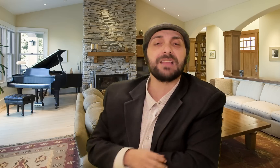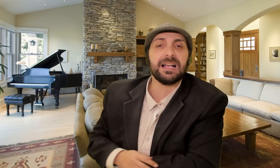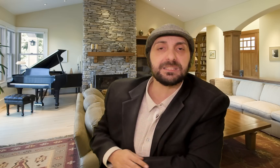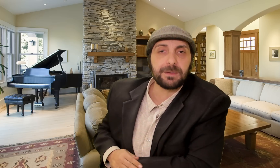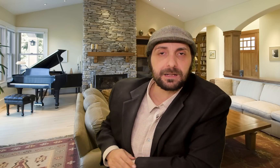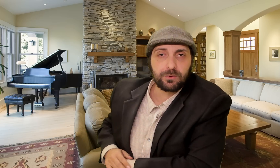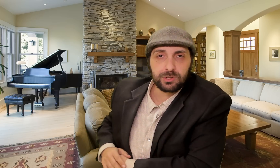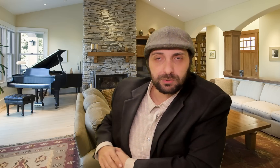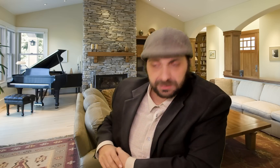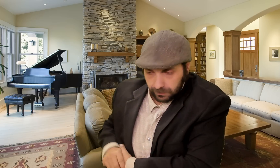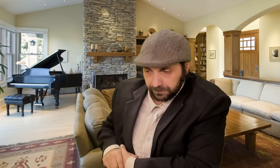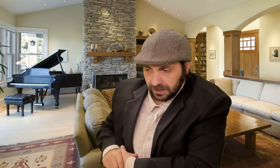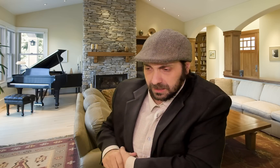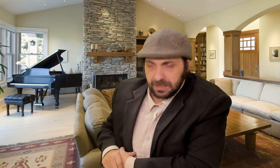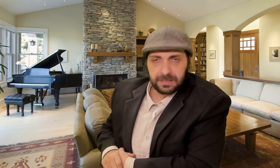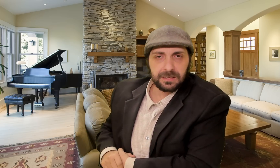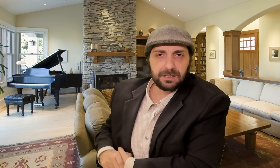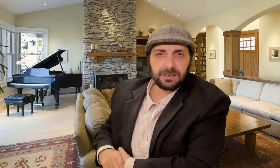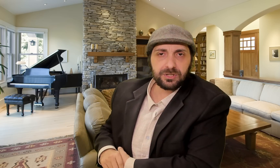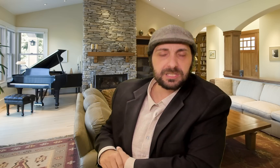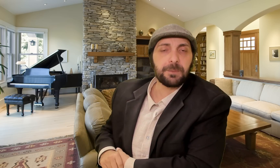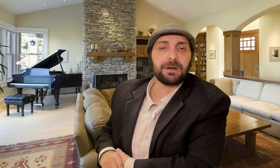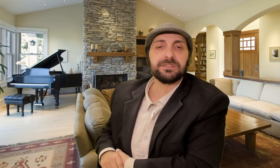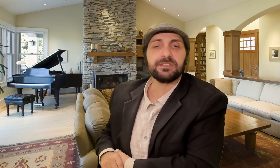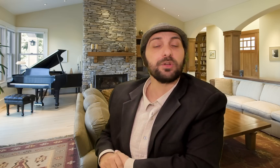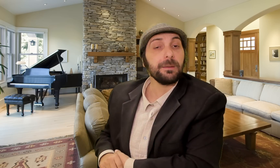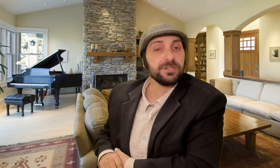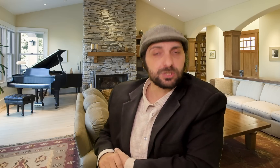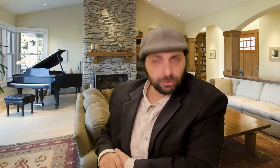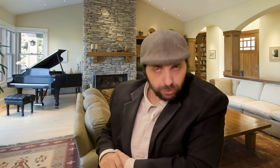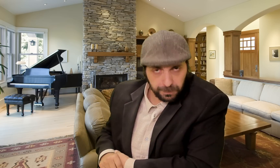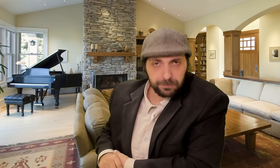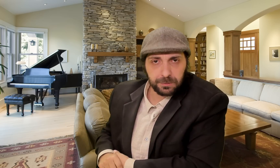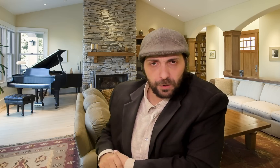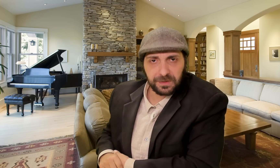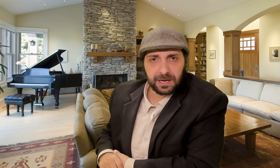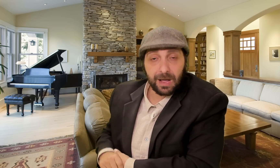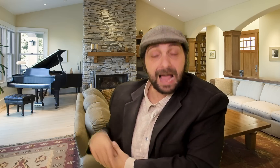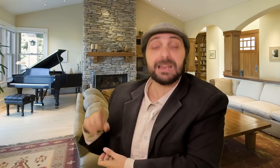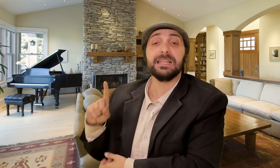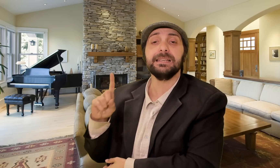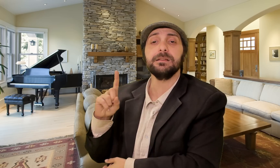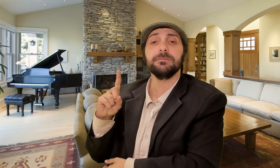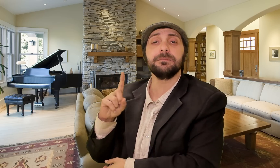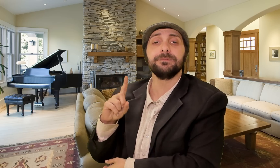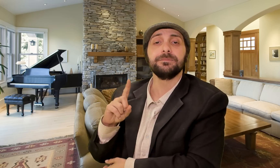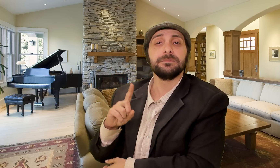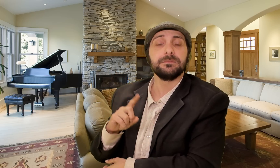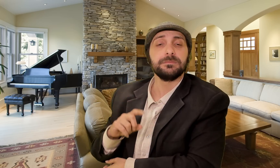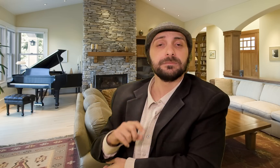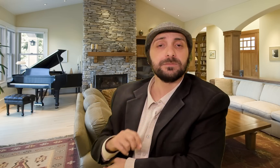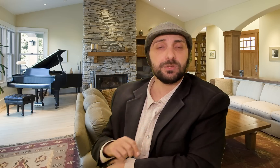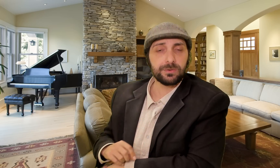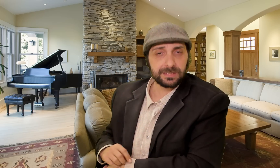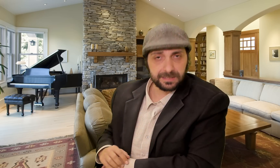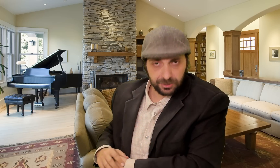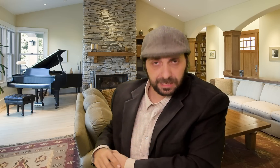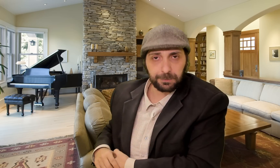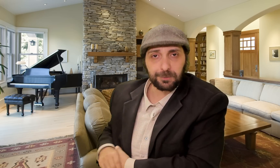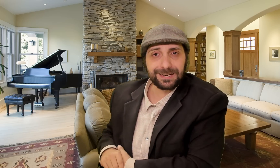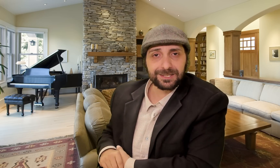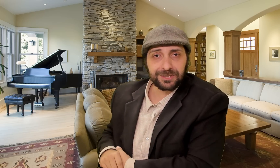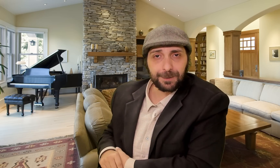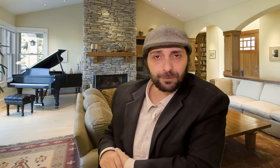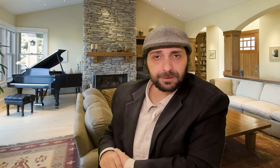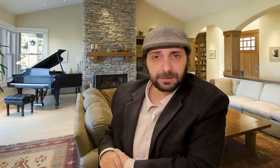fantasma na constituição que diz que pra você se tornar Ministro do Supremo Tribunal Federal além de conseguir